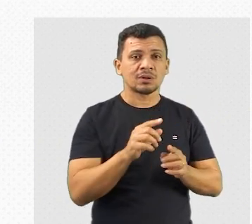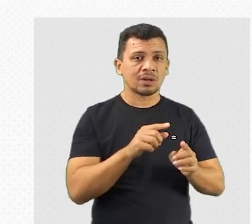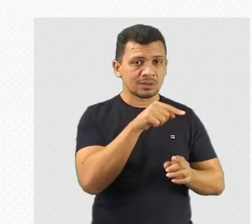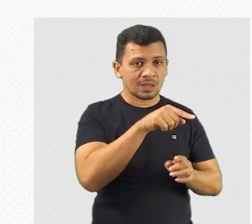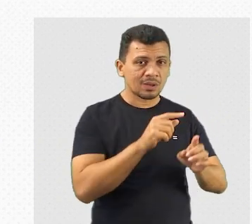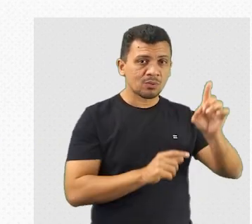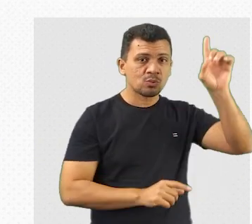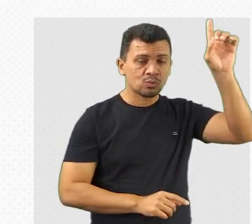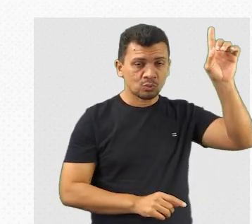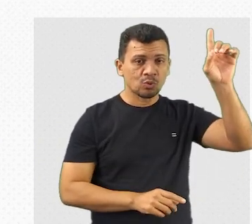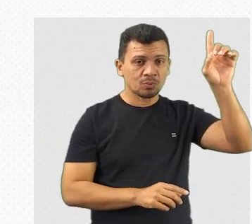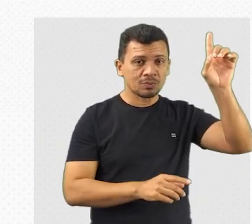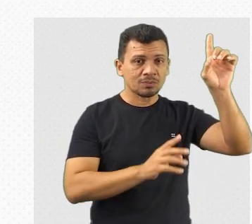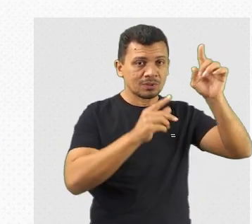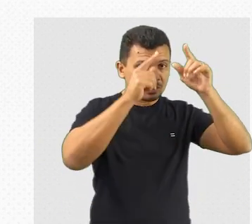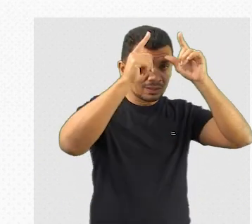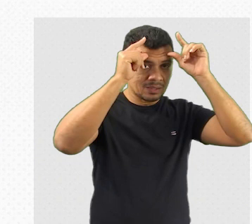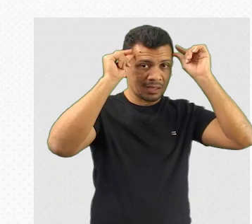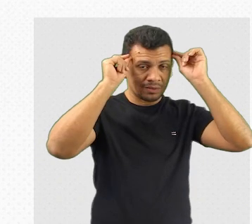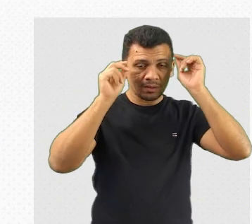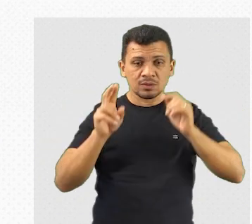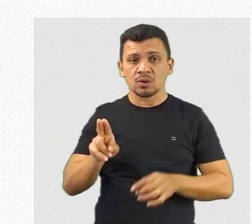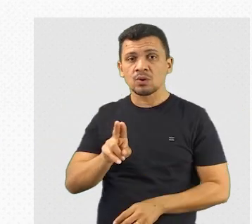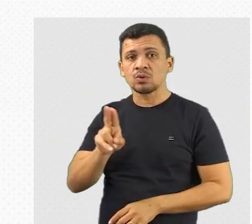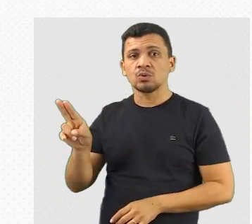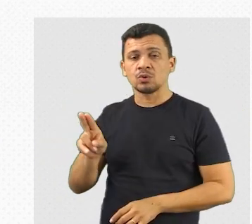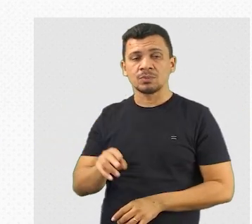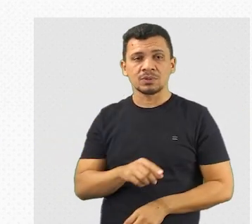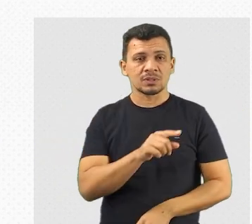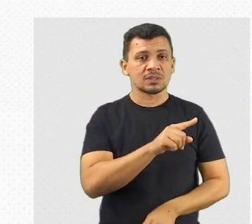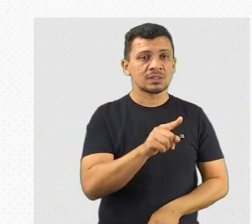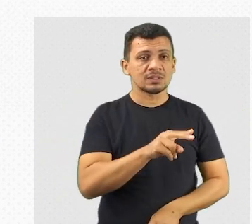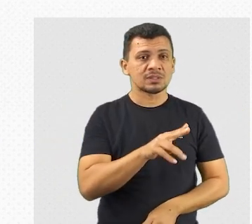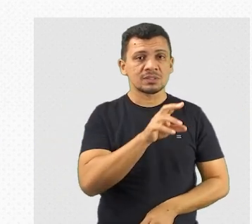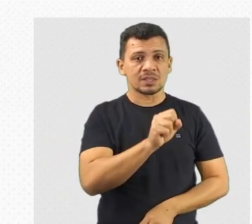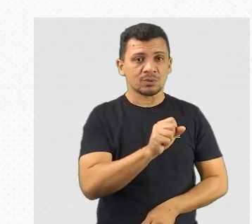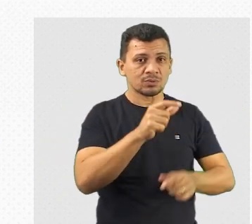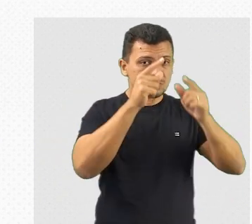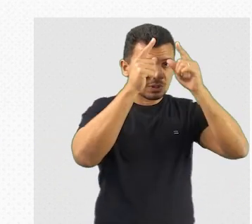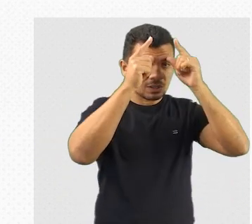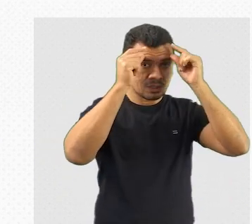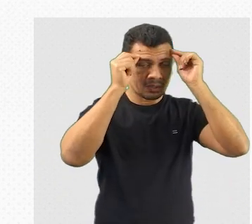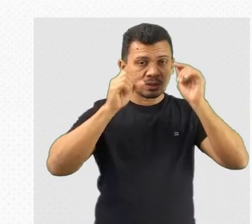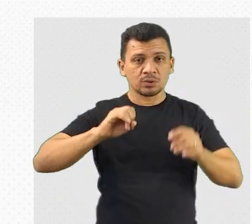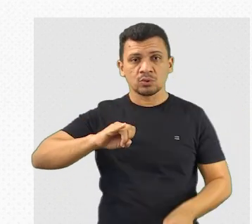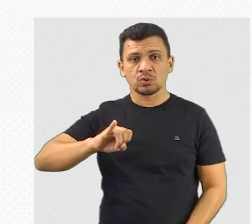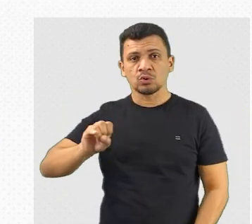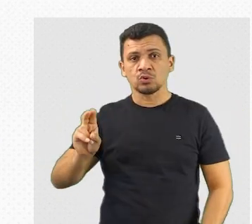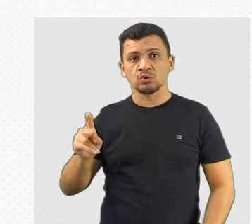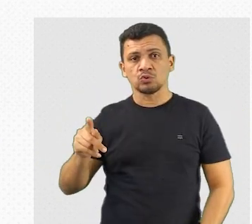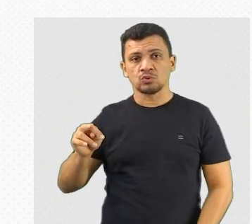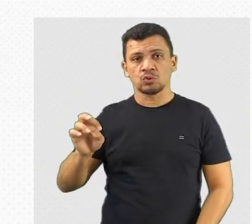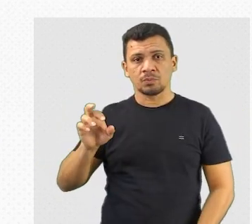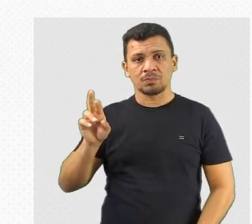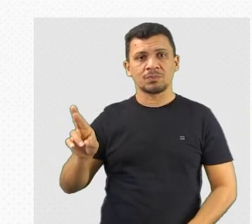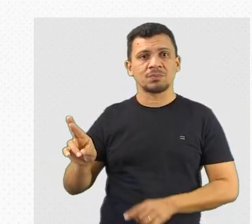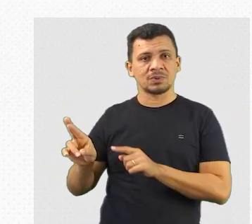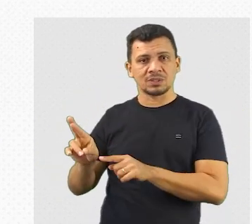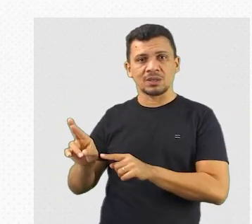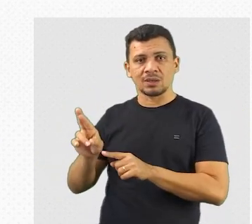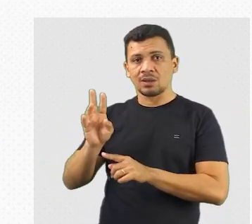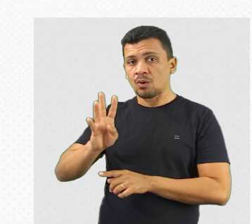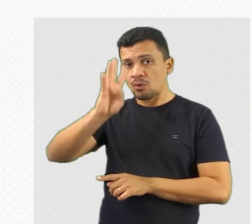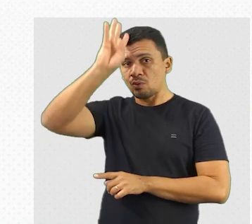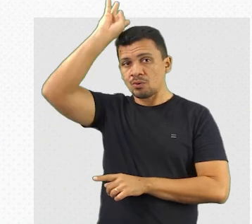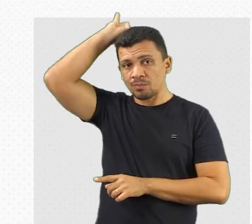tem outro na Roma Antiga. Exemplo, Zeus é grego, Júpiter é romano. Me ajuda aí que eu não lembro de todos, eu não sou tão habilidoso nisso,